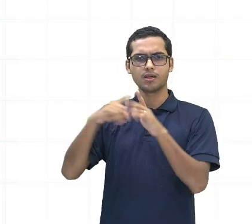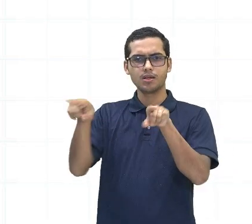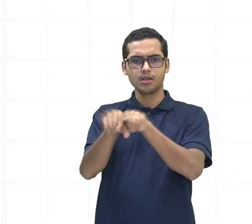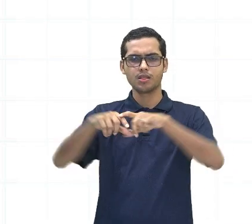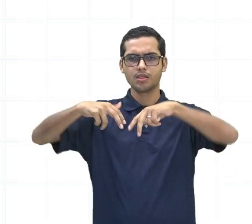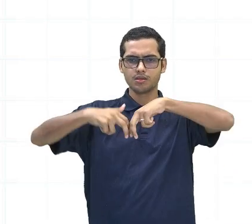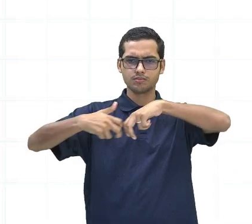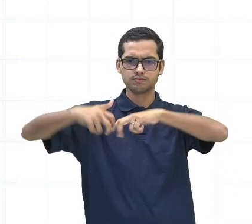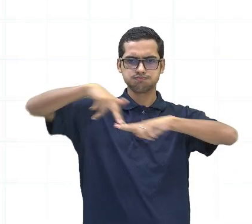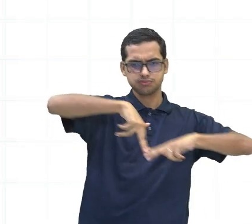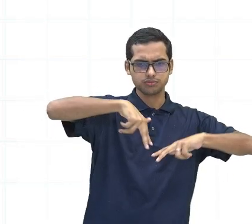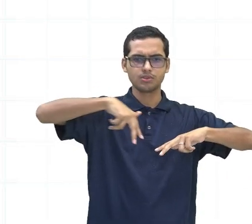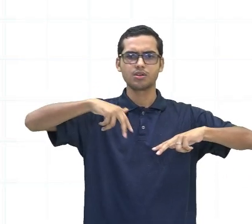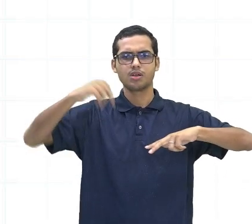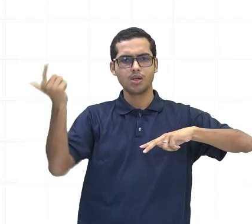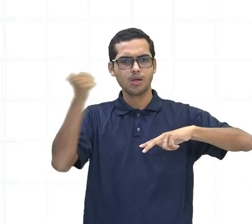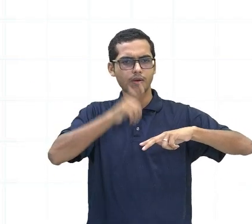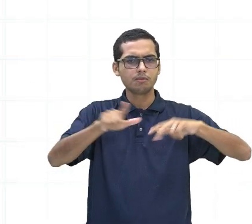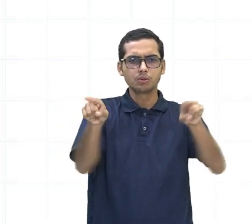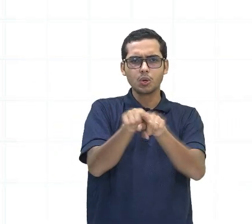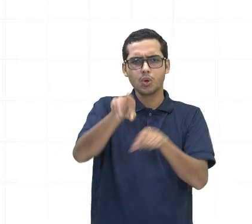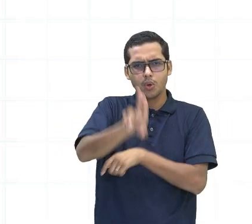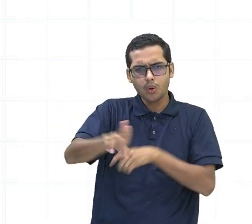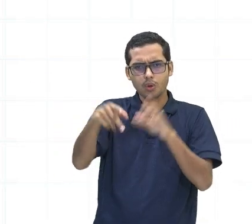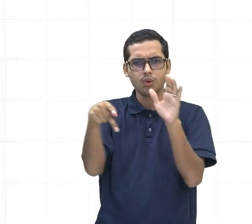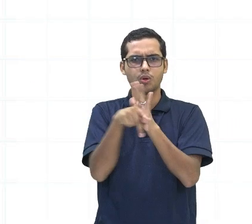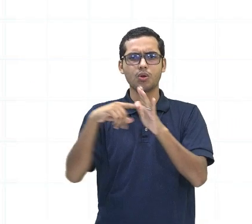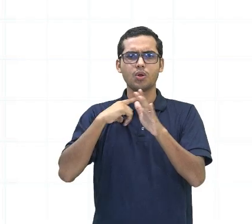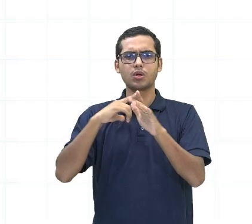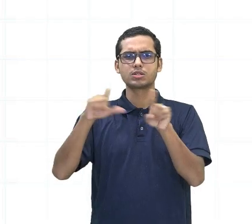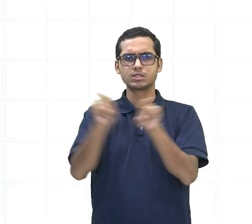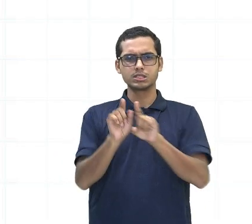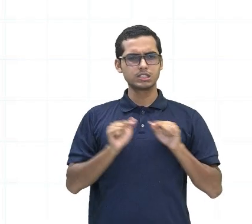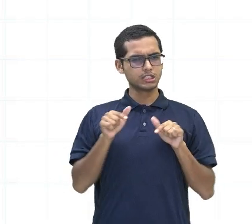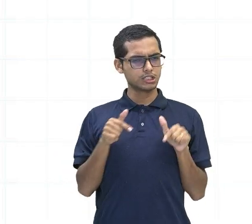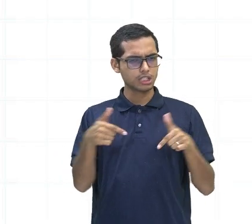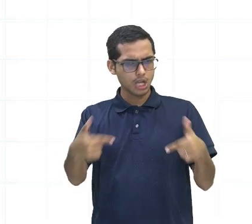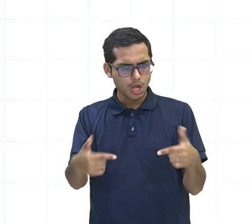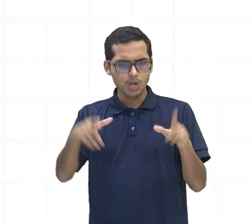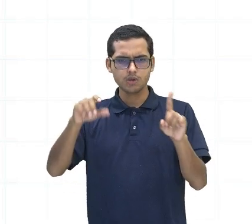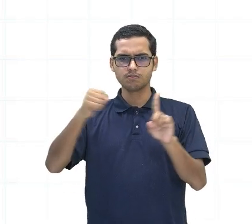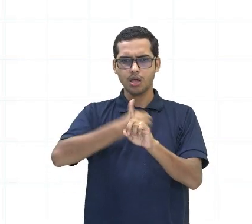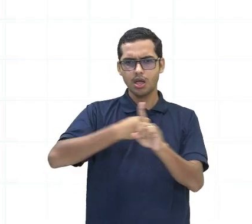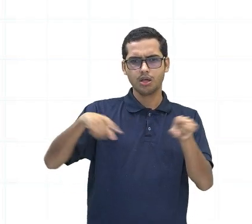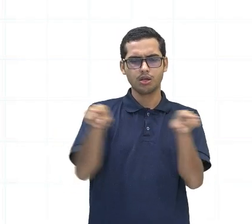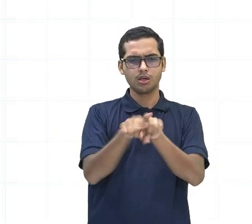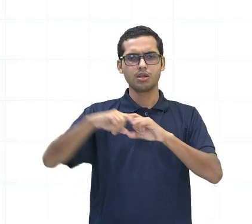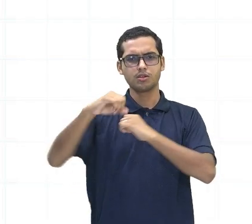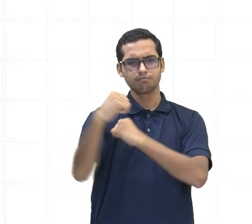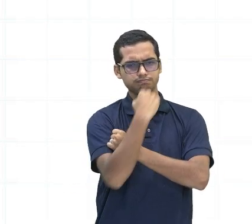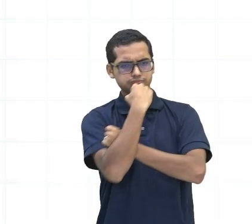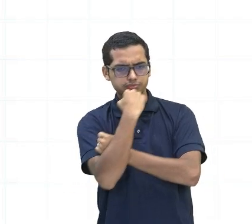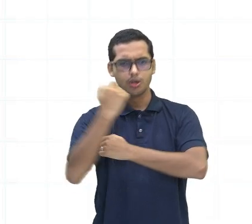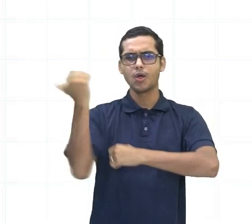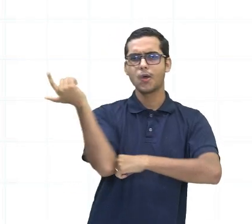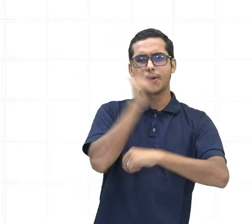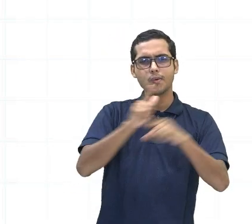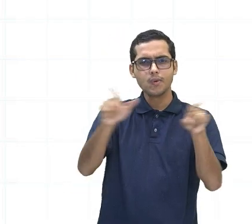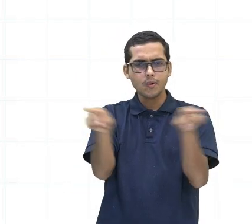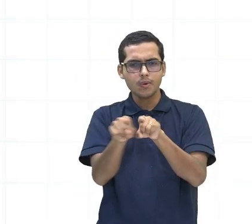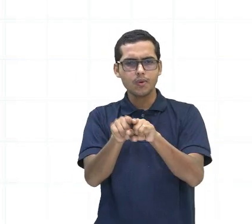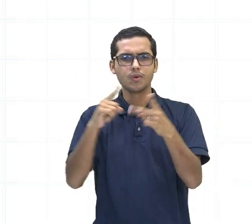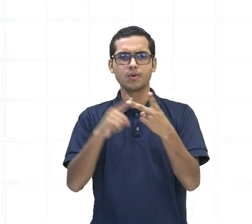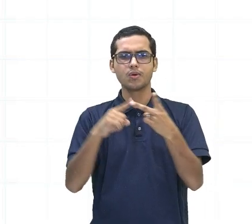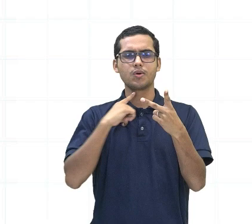queda. São utilizados golpes traumáticos e de defesa pessoal, saídas de gravata, contragolpes e